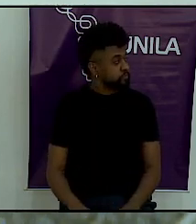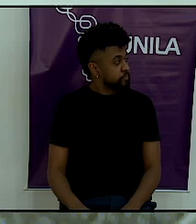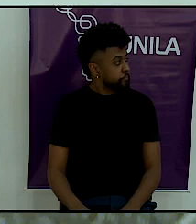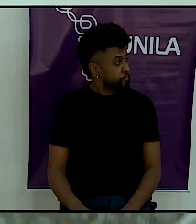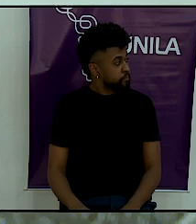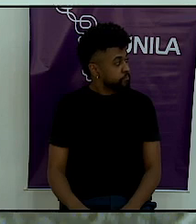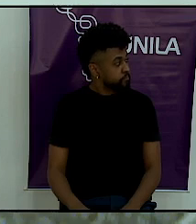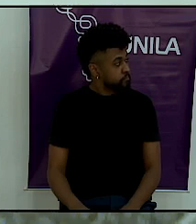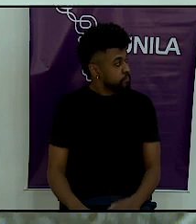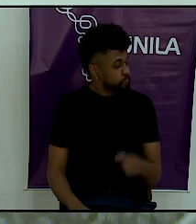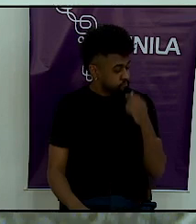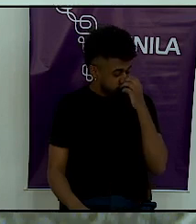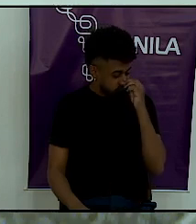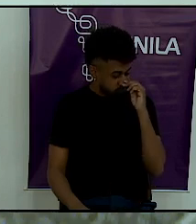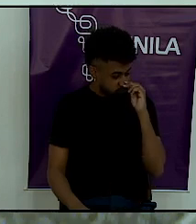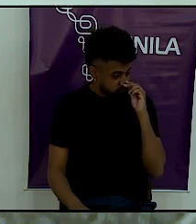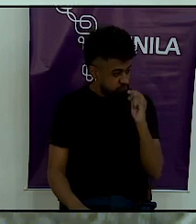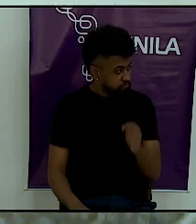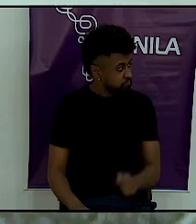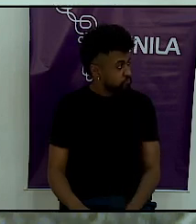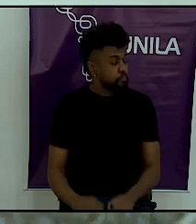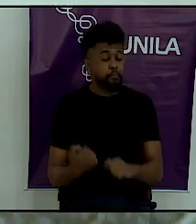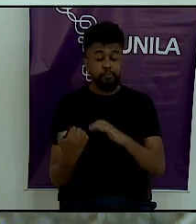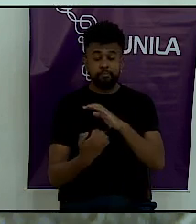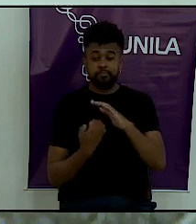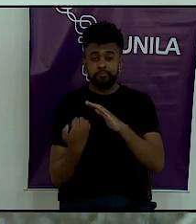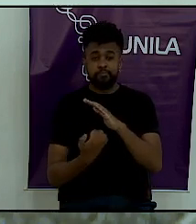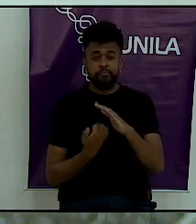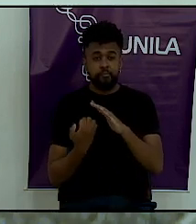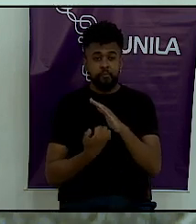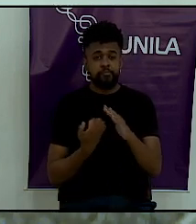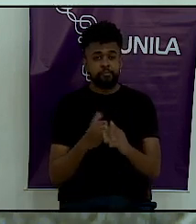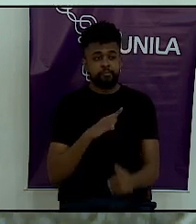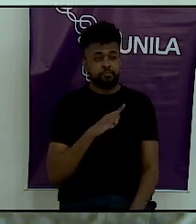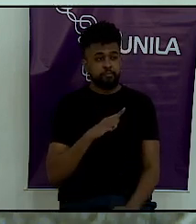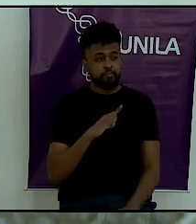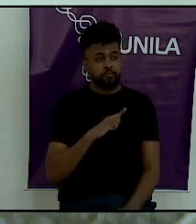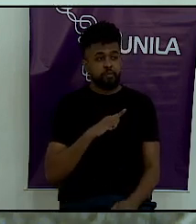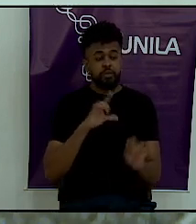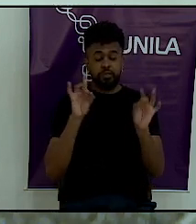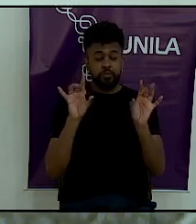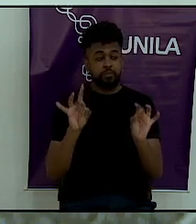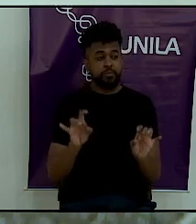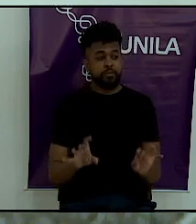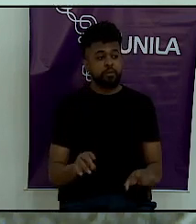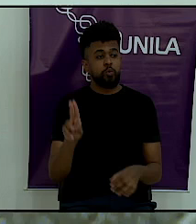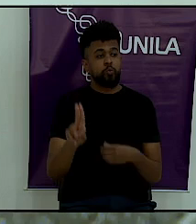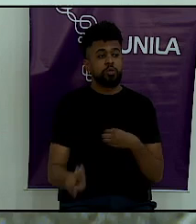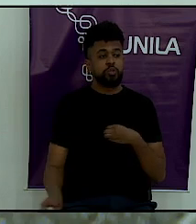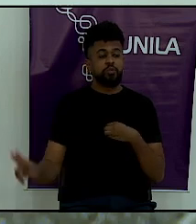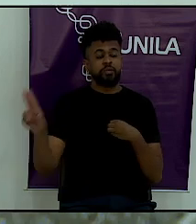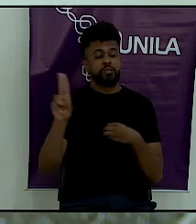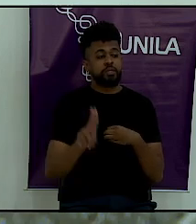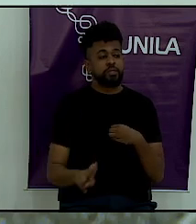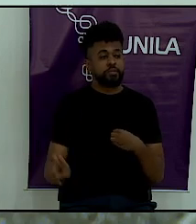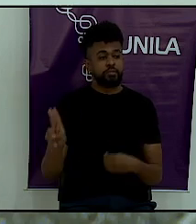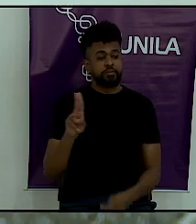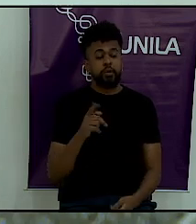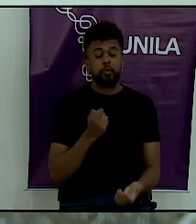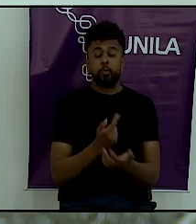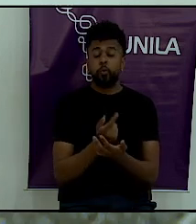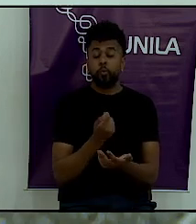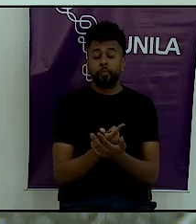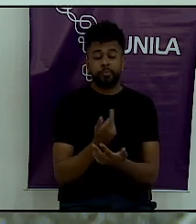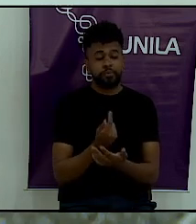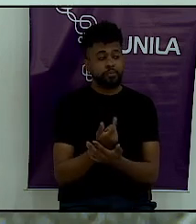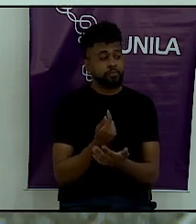E a empresa que produz o mola, ele tem valores especiais para a universidade. Então, na aquisição